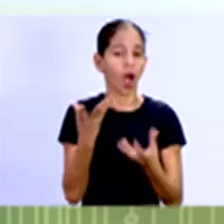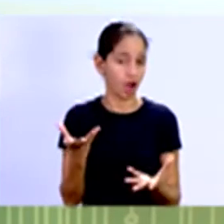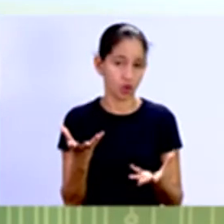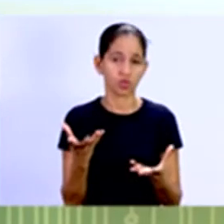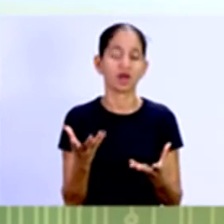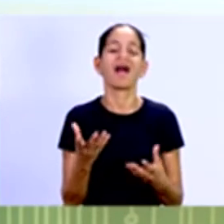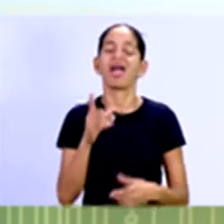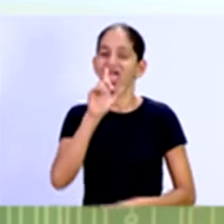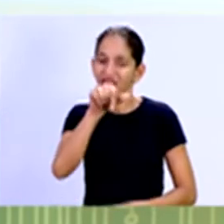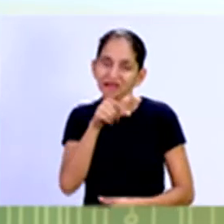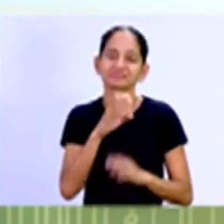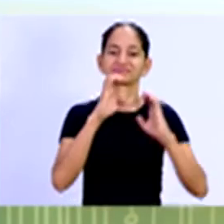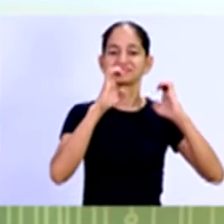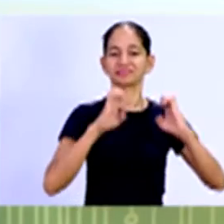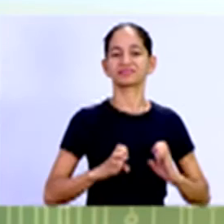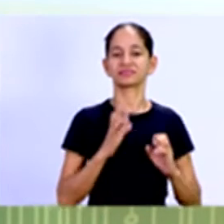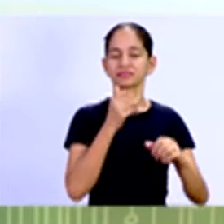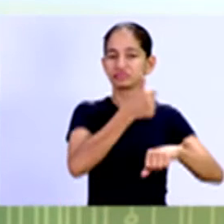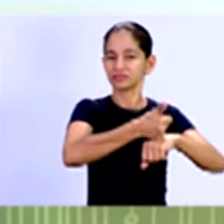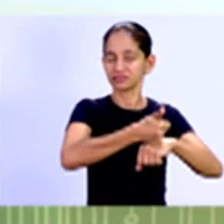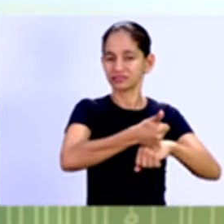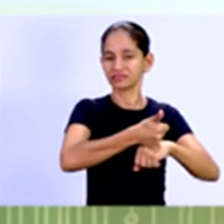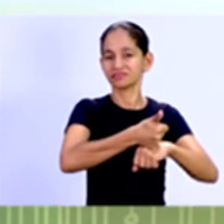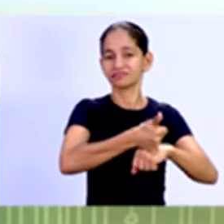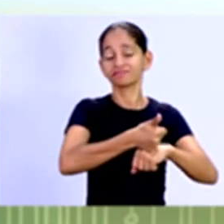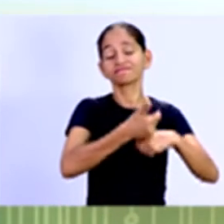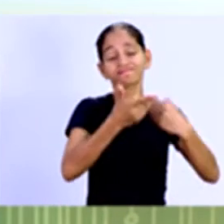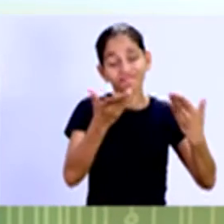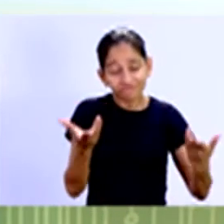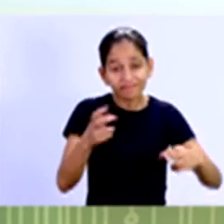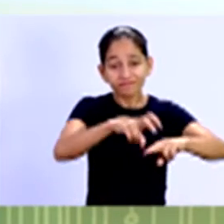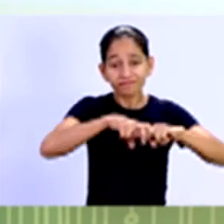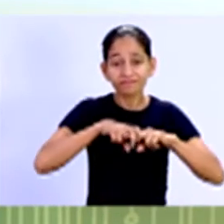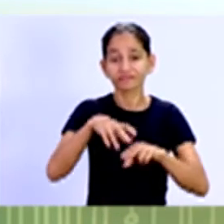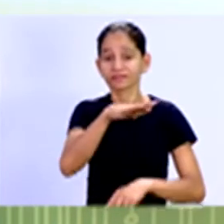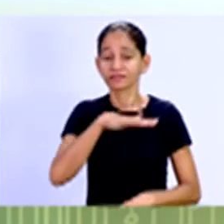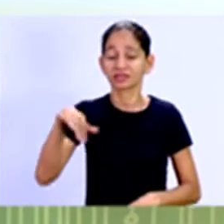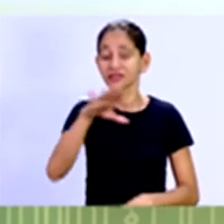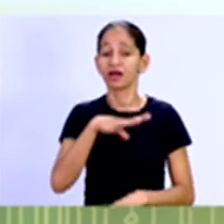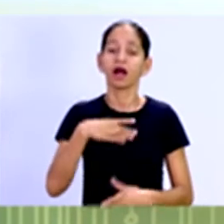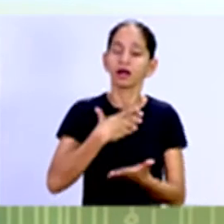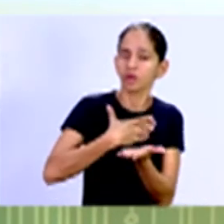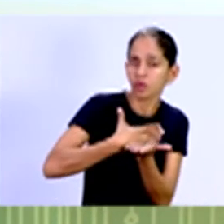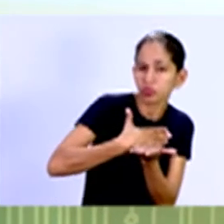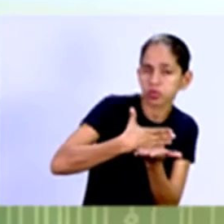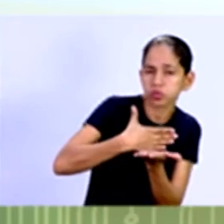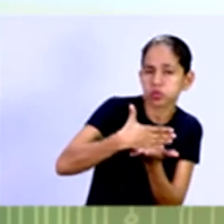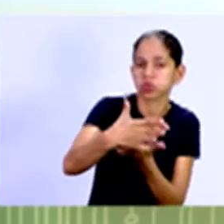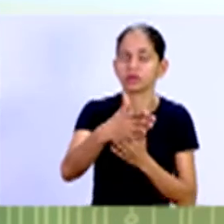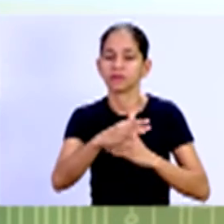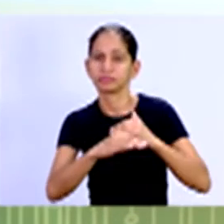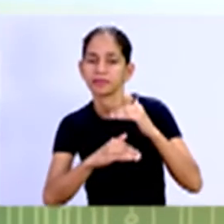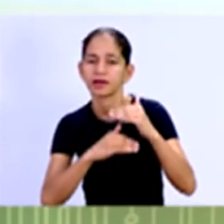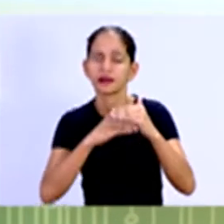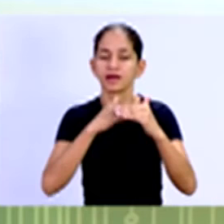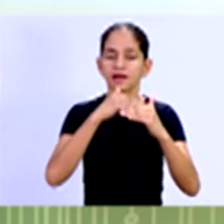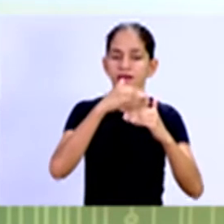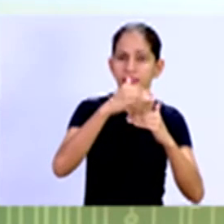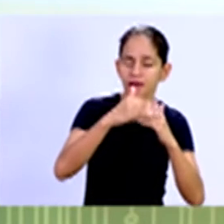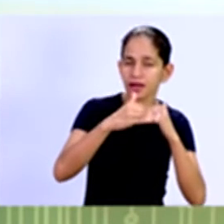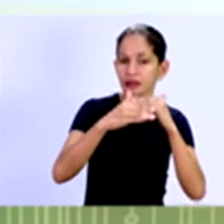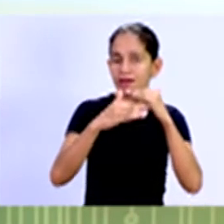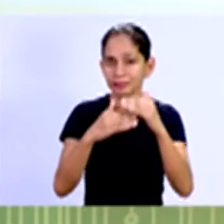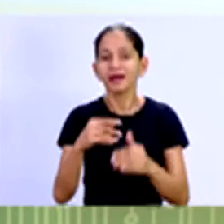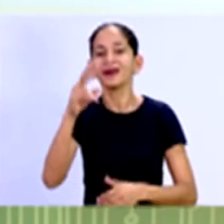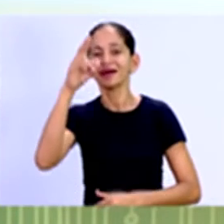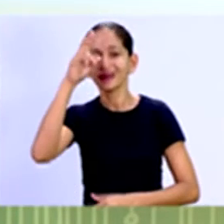princípios éticos. Então, a partir dessa decisão, a gente começa a passar por aquelas etapas que nós falamos, né, do sujeito